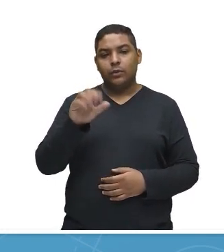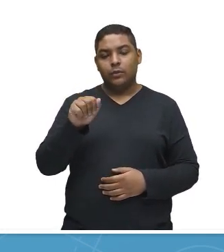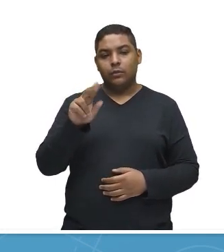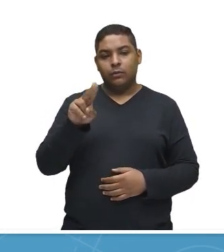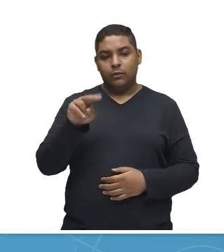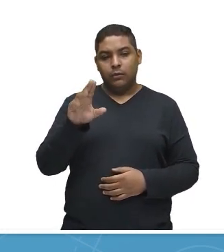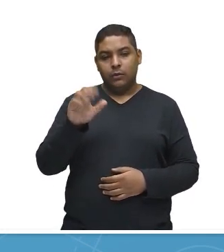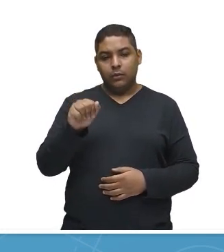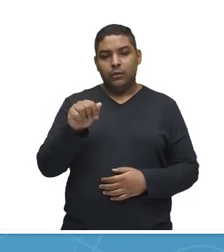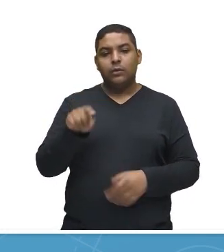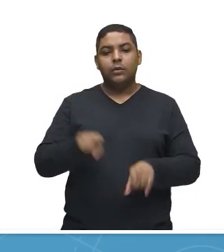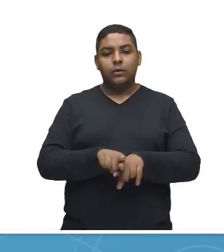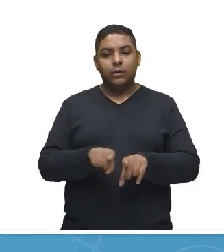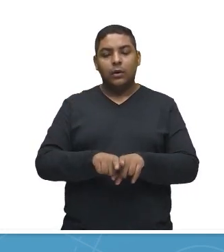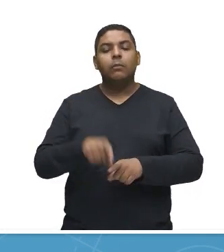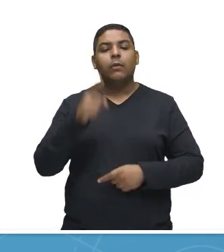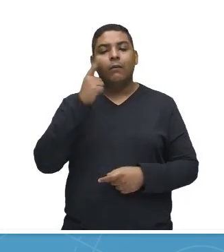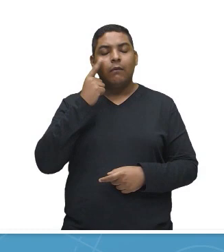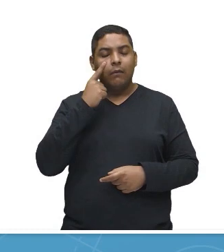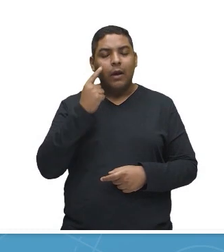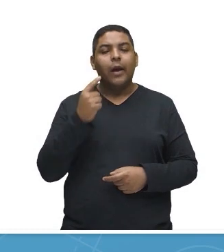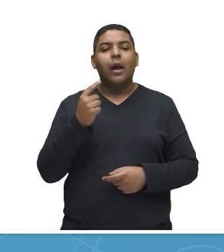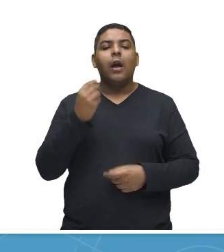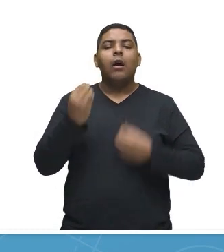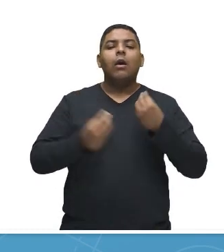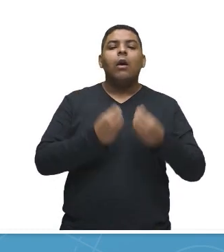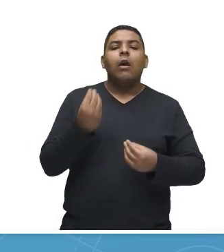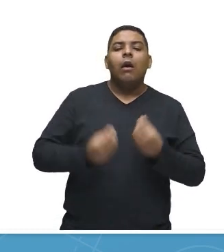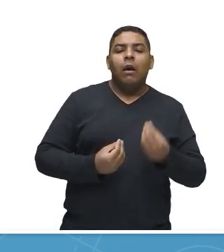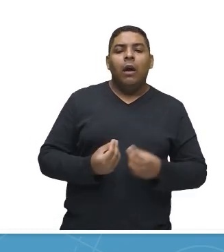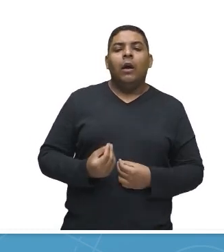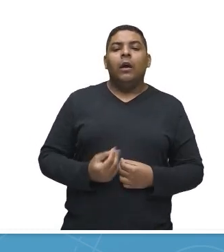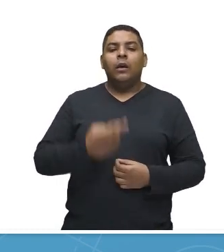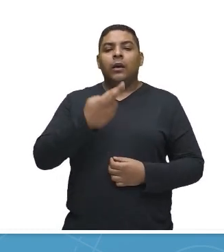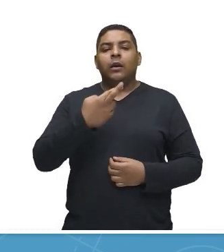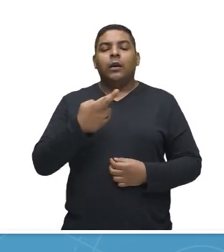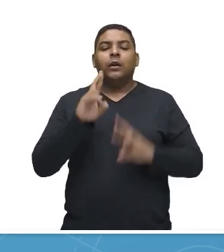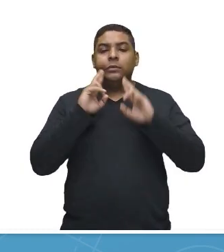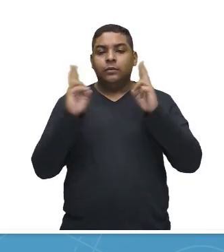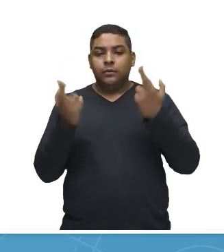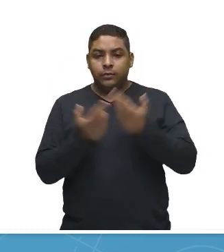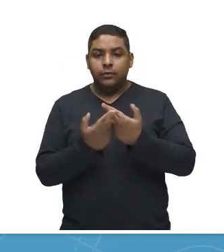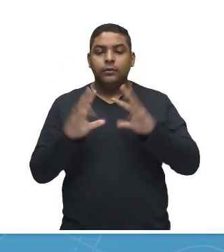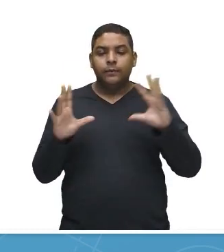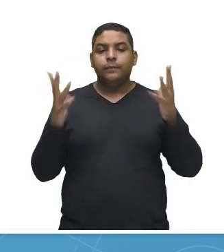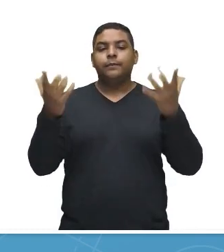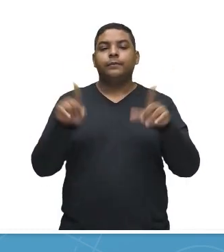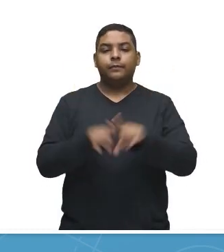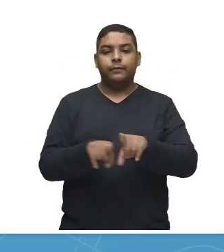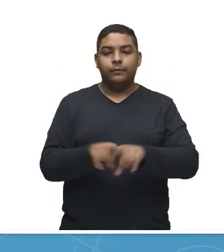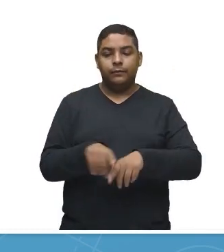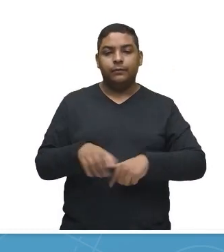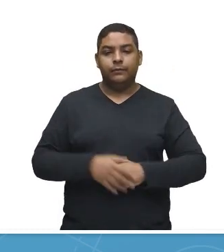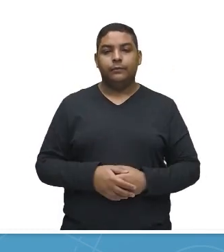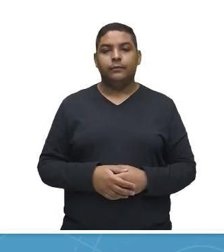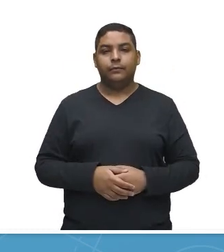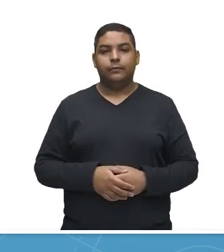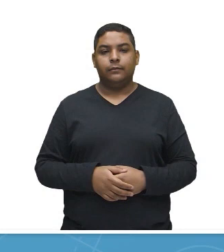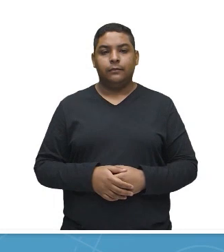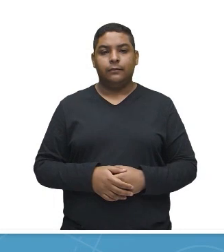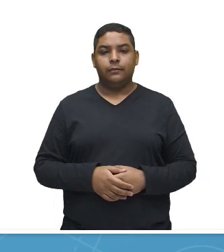essa questão de ser uma ritual comemorativa. Na atualidade, essas lutas